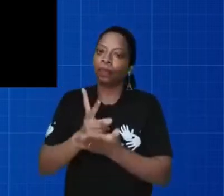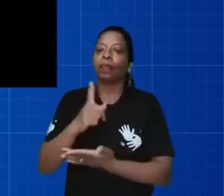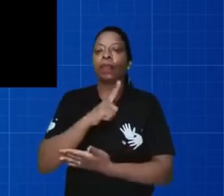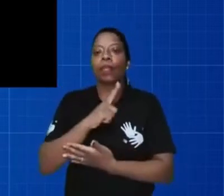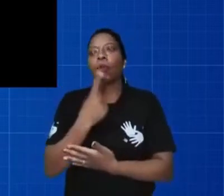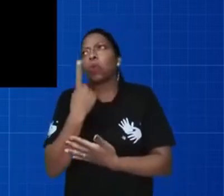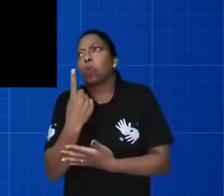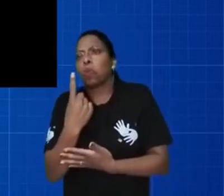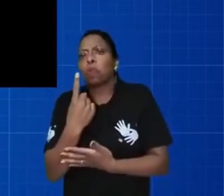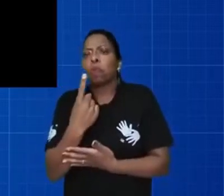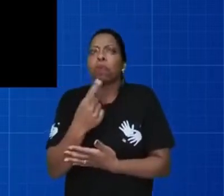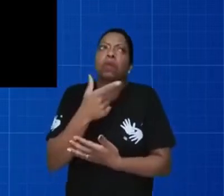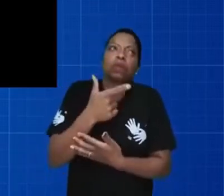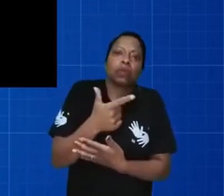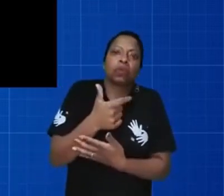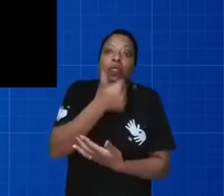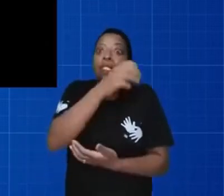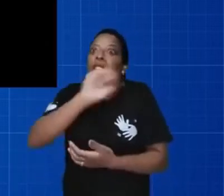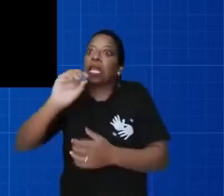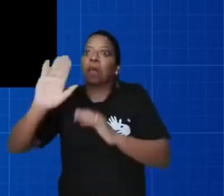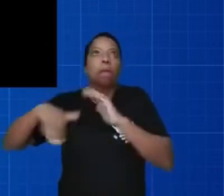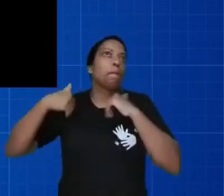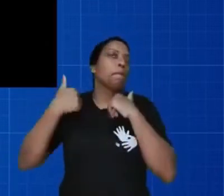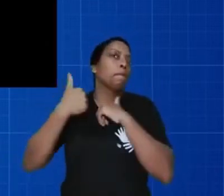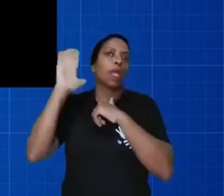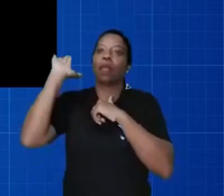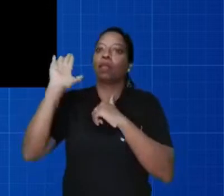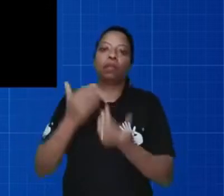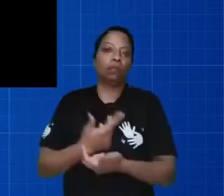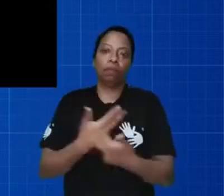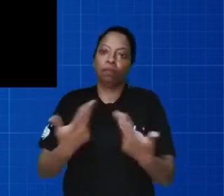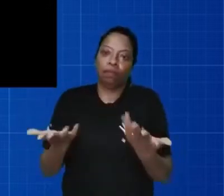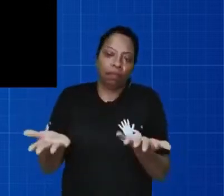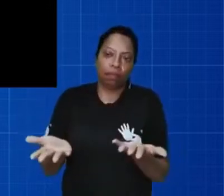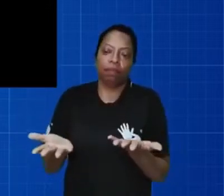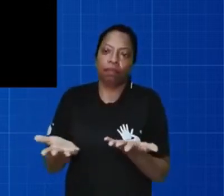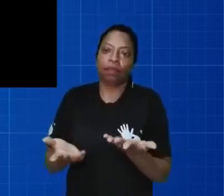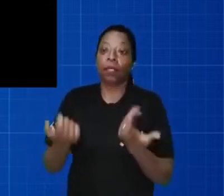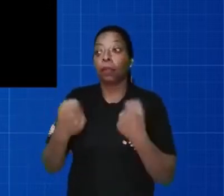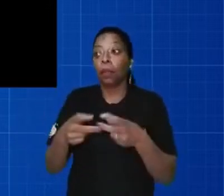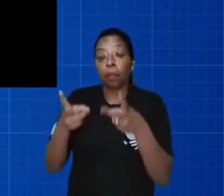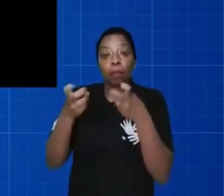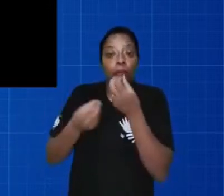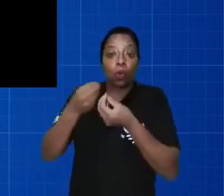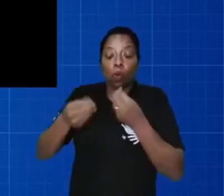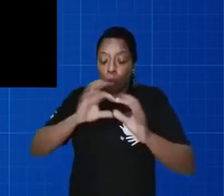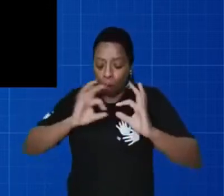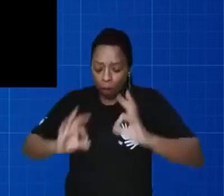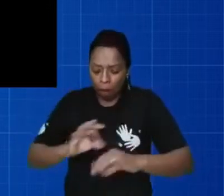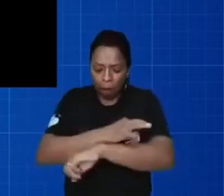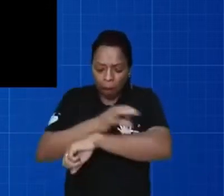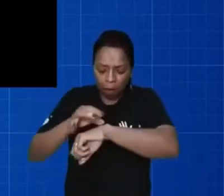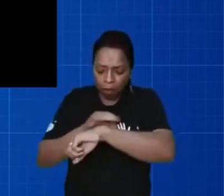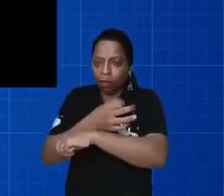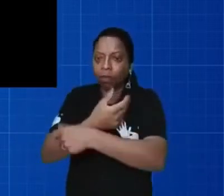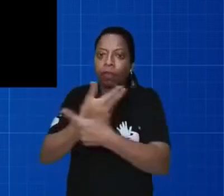tá? Então, é para a gente se atentar que esse é um dos sintomas mais específicos da monkeypox, né? É lógico que